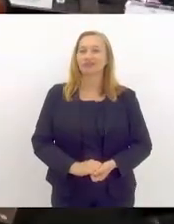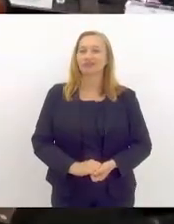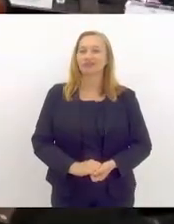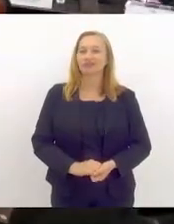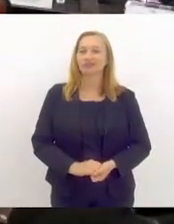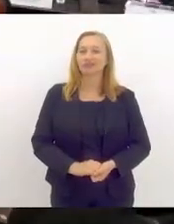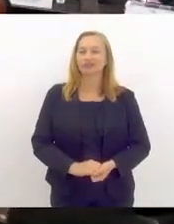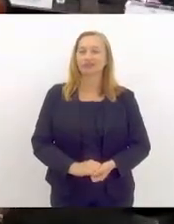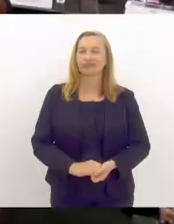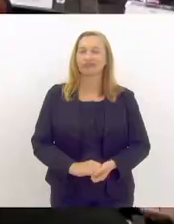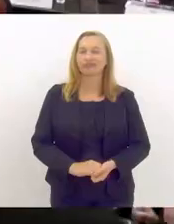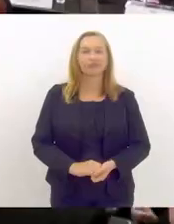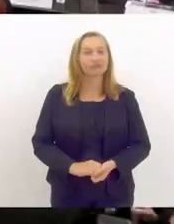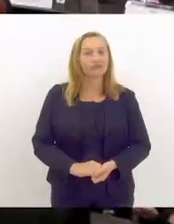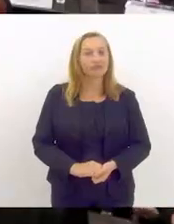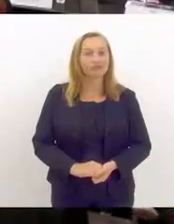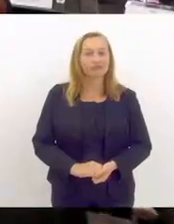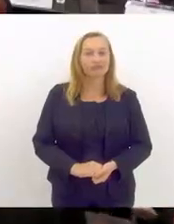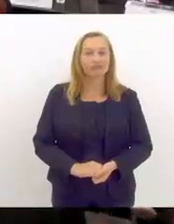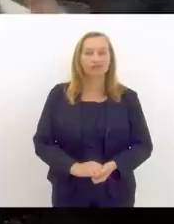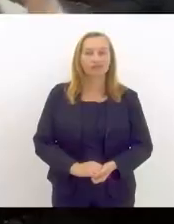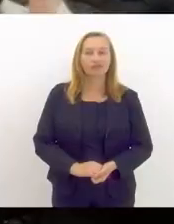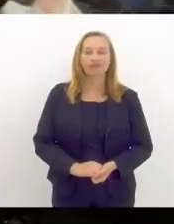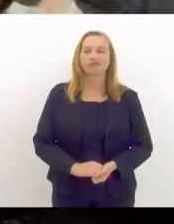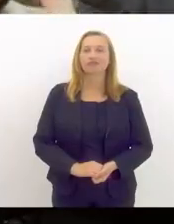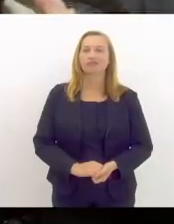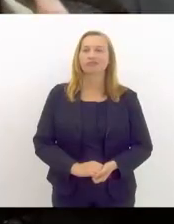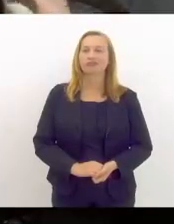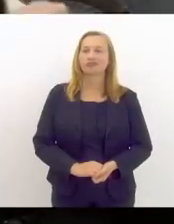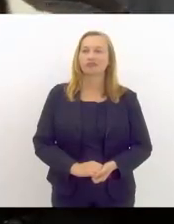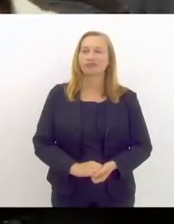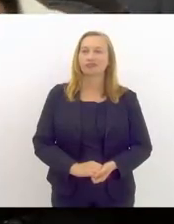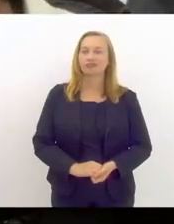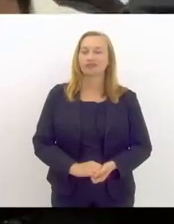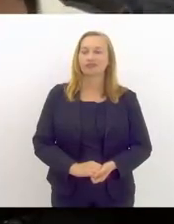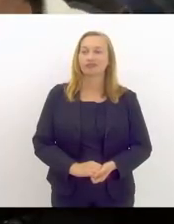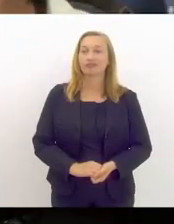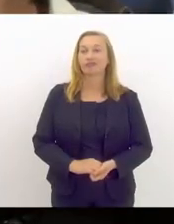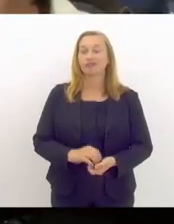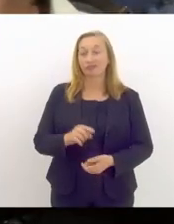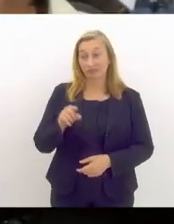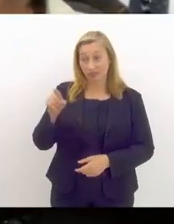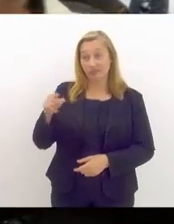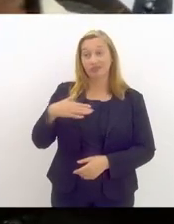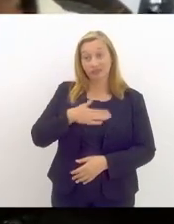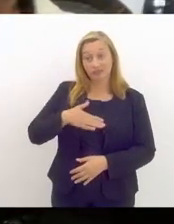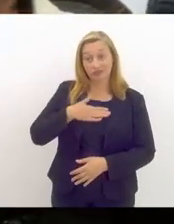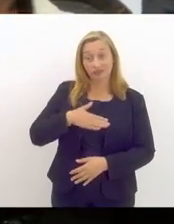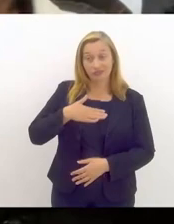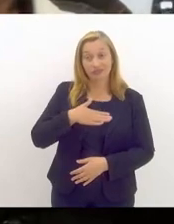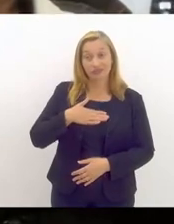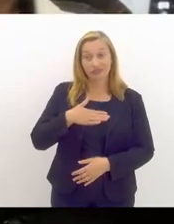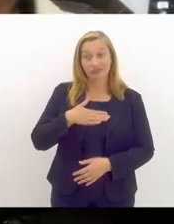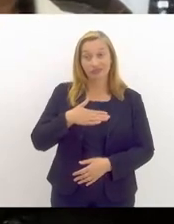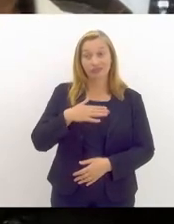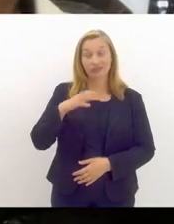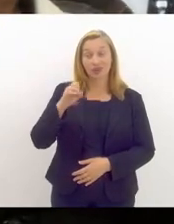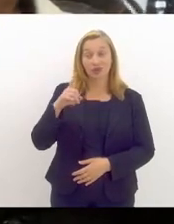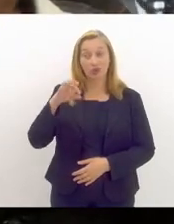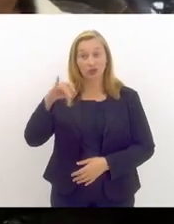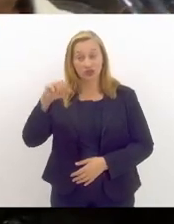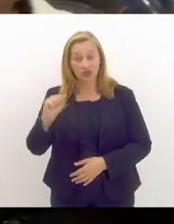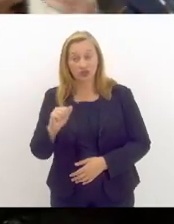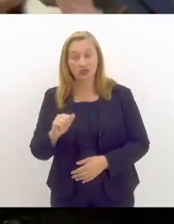E atesto que ele é realmente sustentável. Não é comum os que andam por aí. Esse gosta mesmo da ecologia.